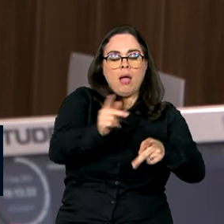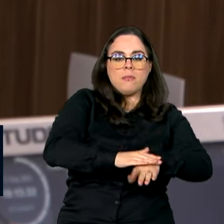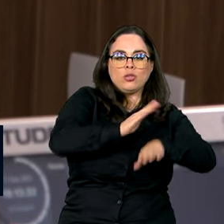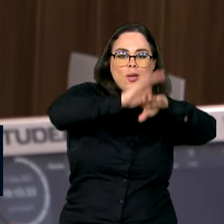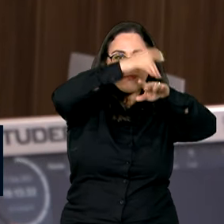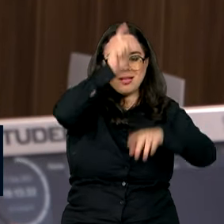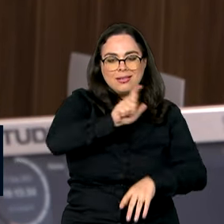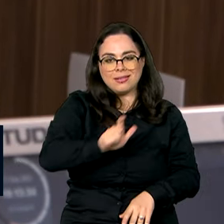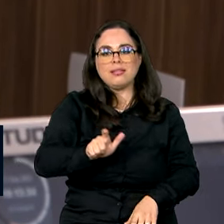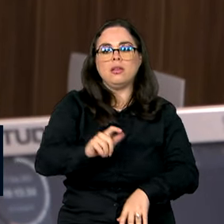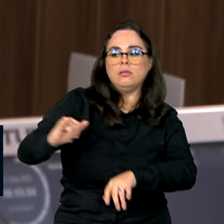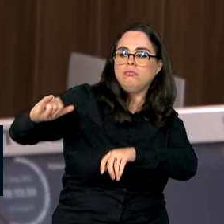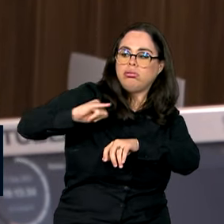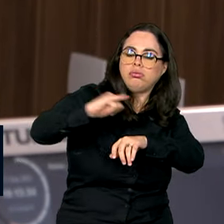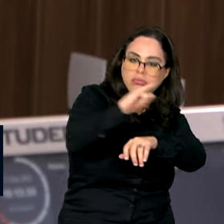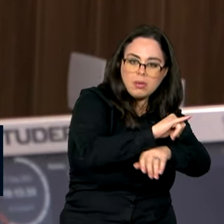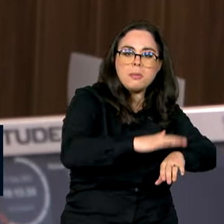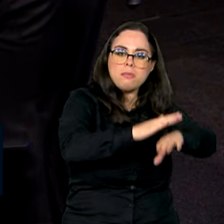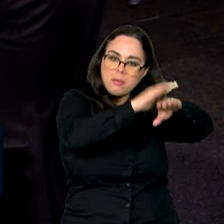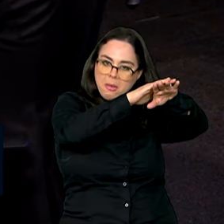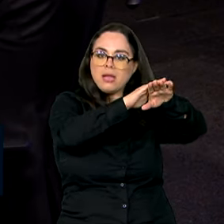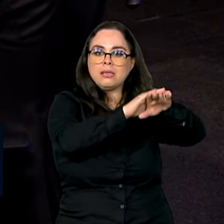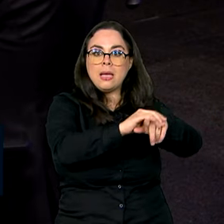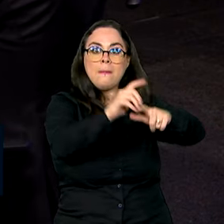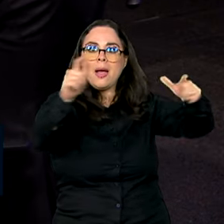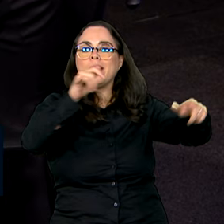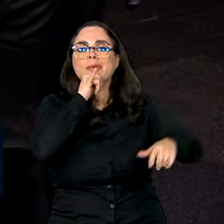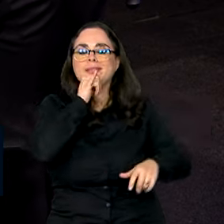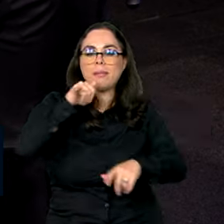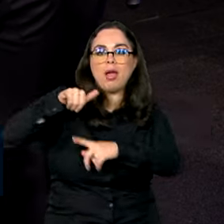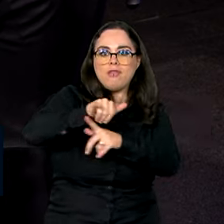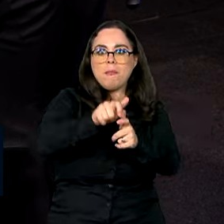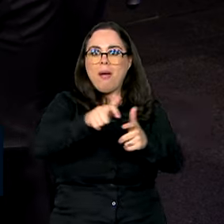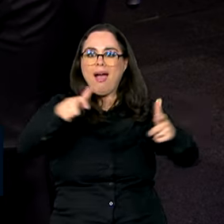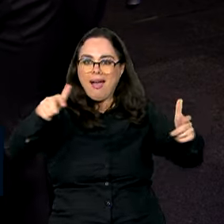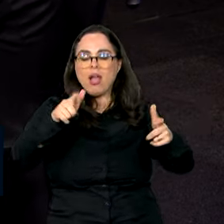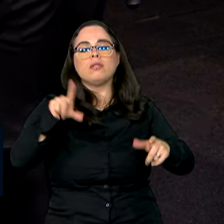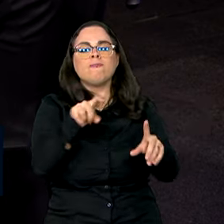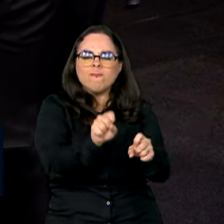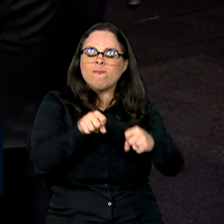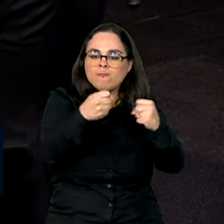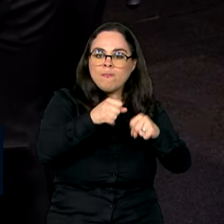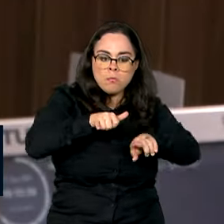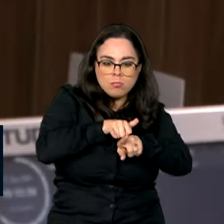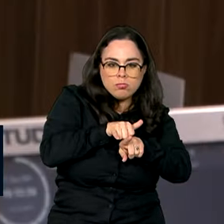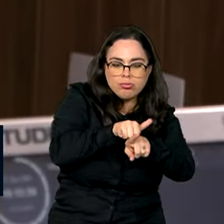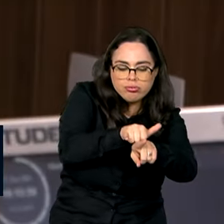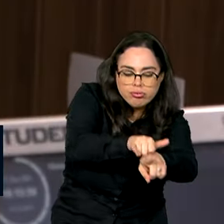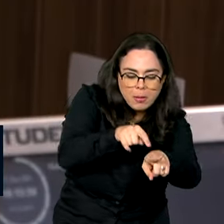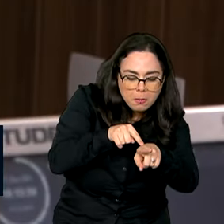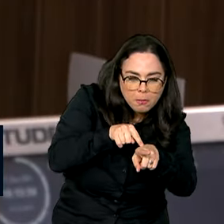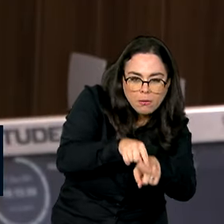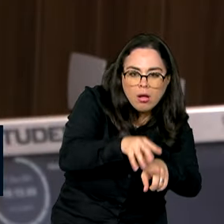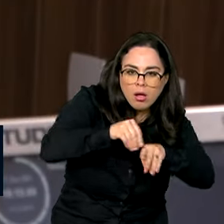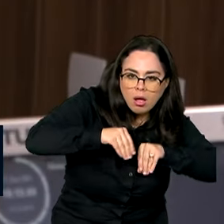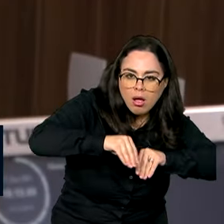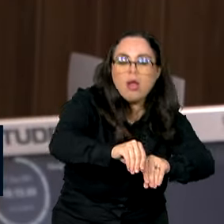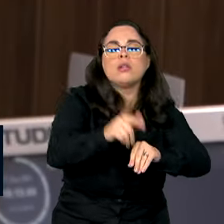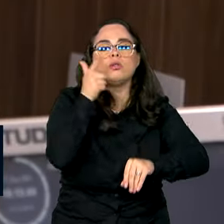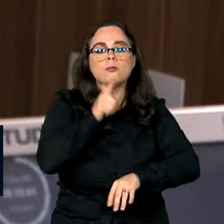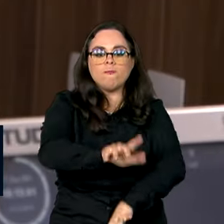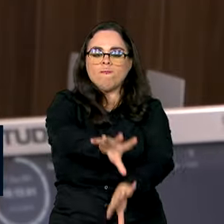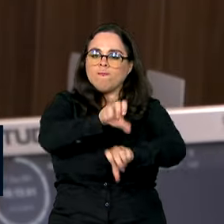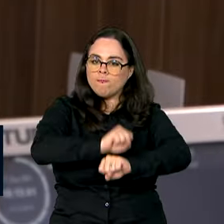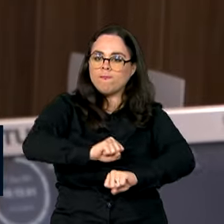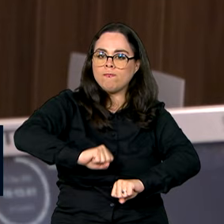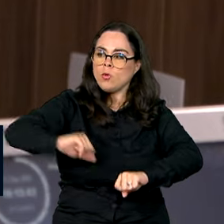as aeronaves de maiores portes, inclusive. Estamos reforçando as pistas para receber